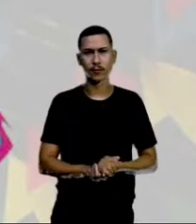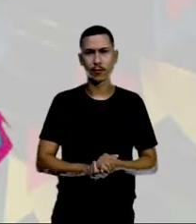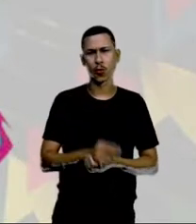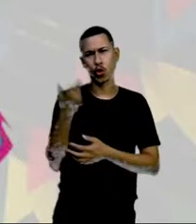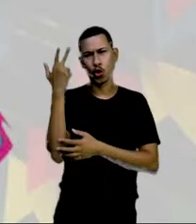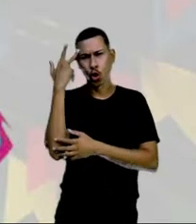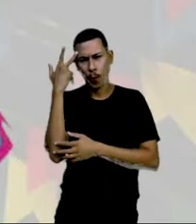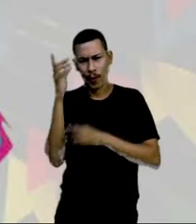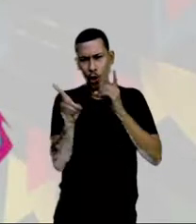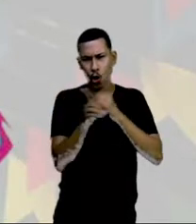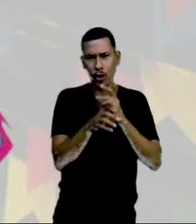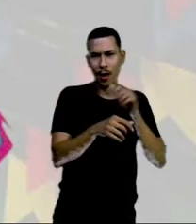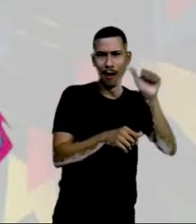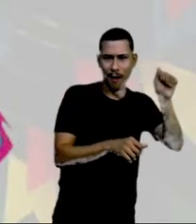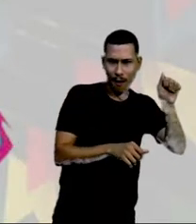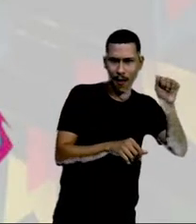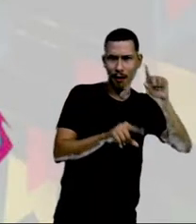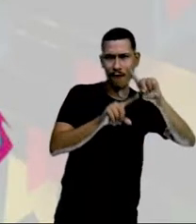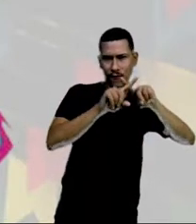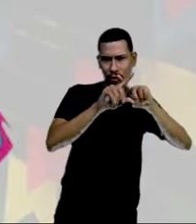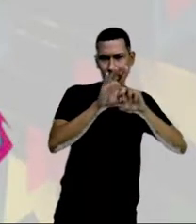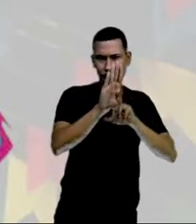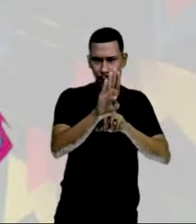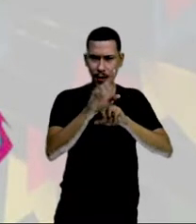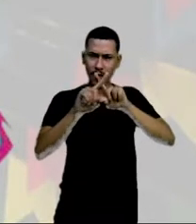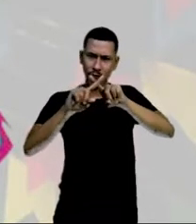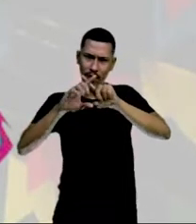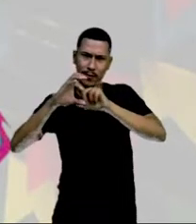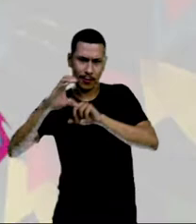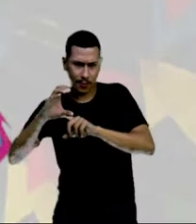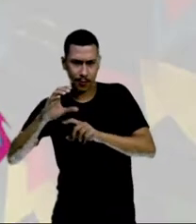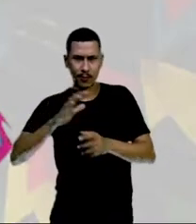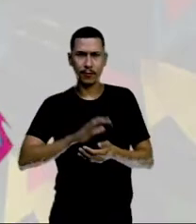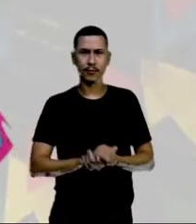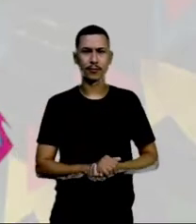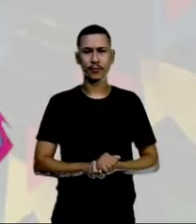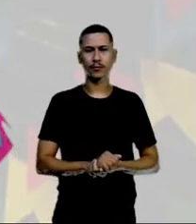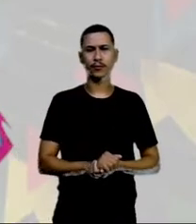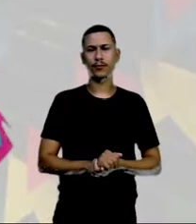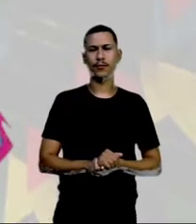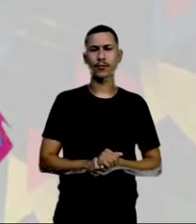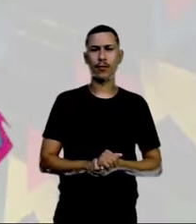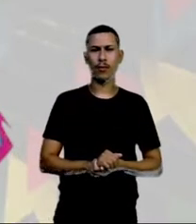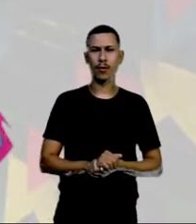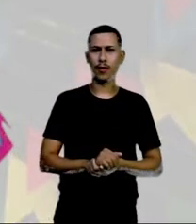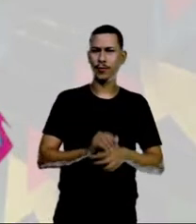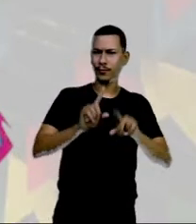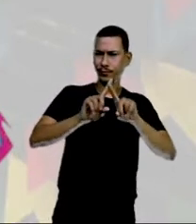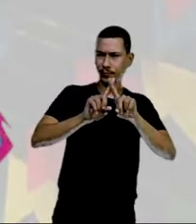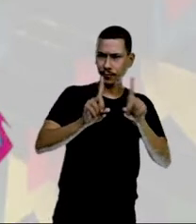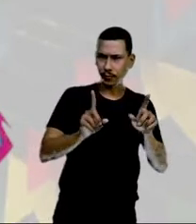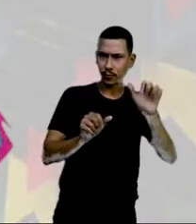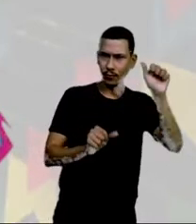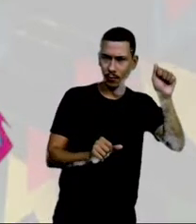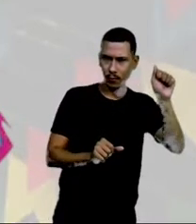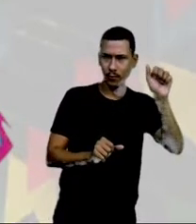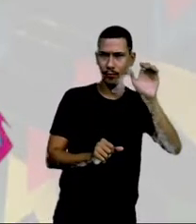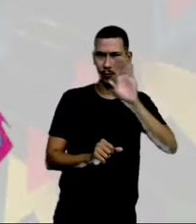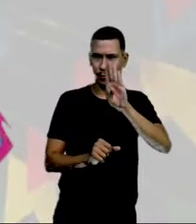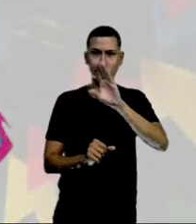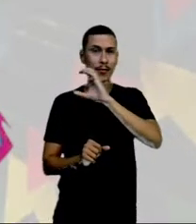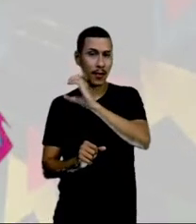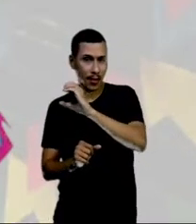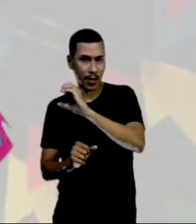você encontrar A vezes B vezes C. Sendo que A, B e C são